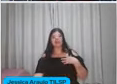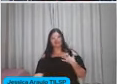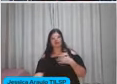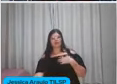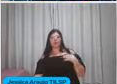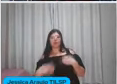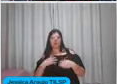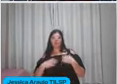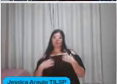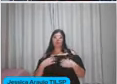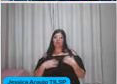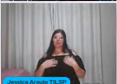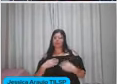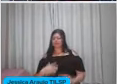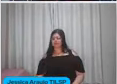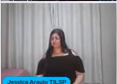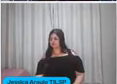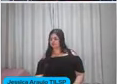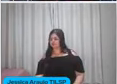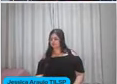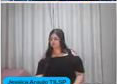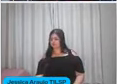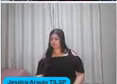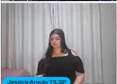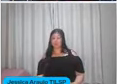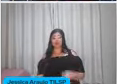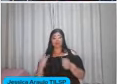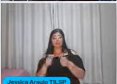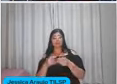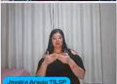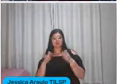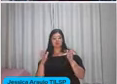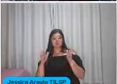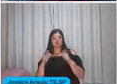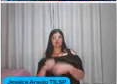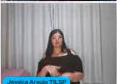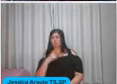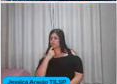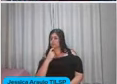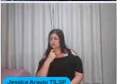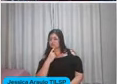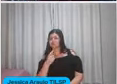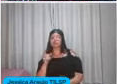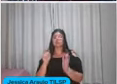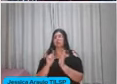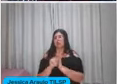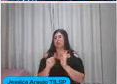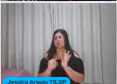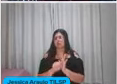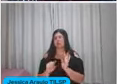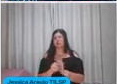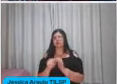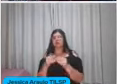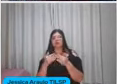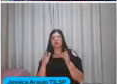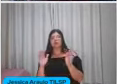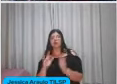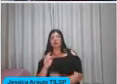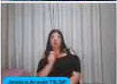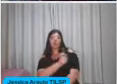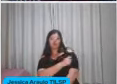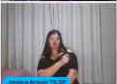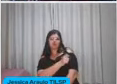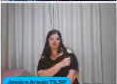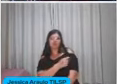professores e professoras Essa coisa de abrir espaço Para dúvida da pergunta, né? Permitir, né? Que o aluno